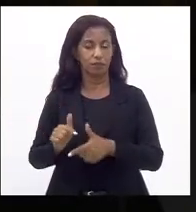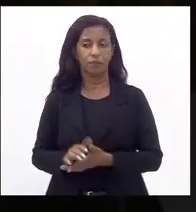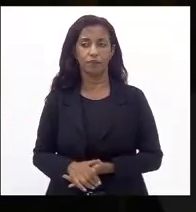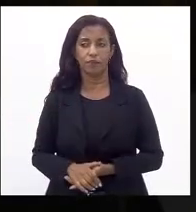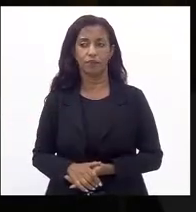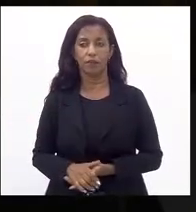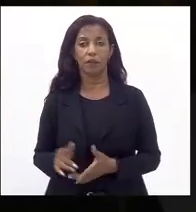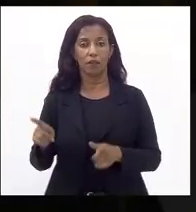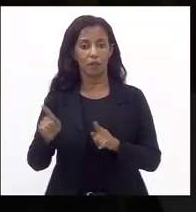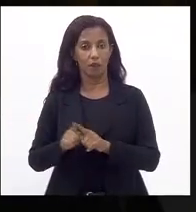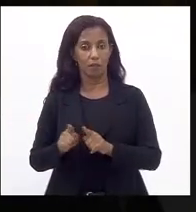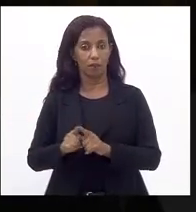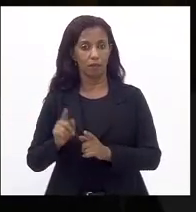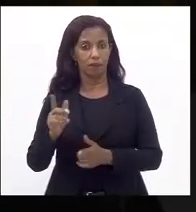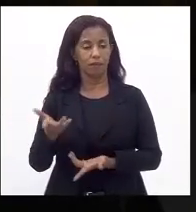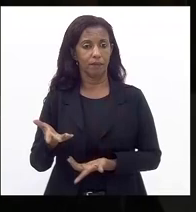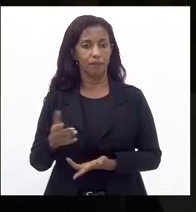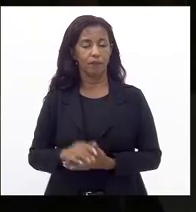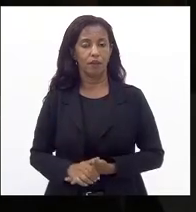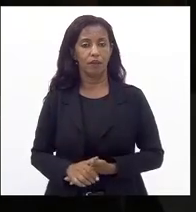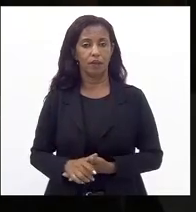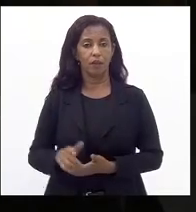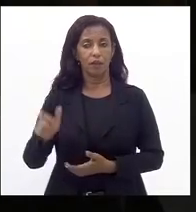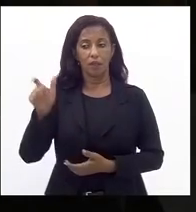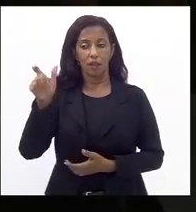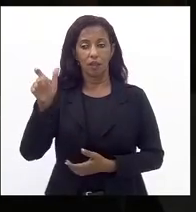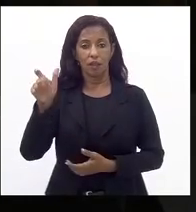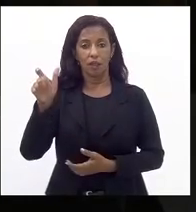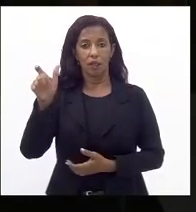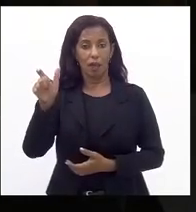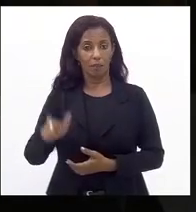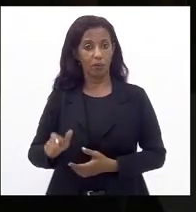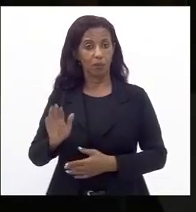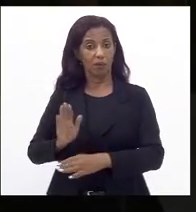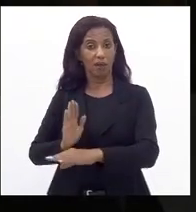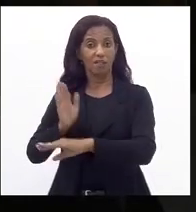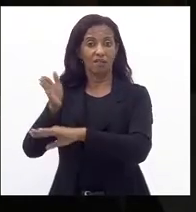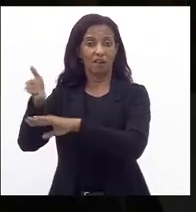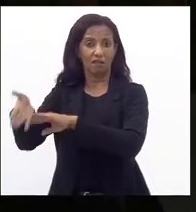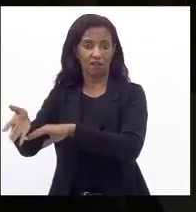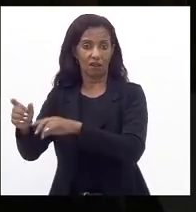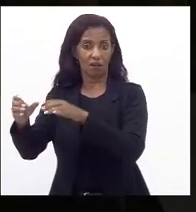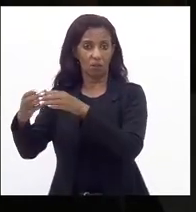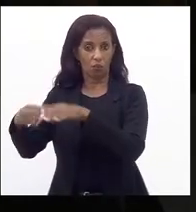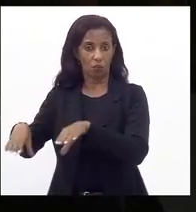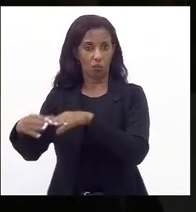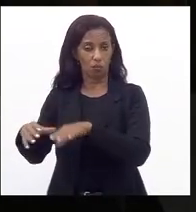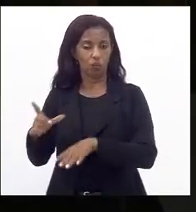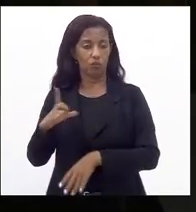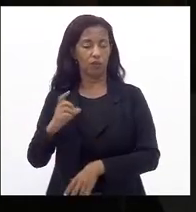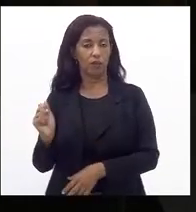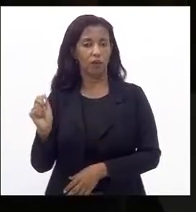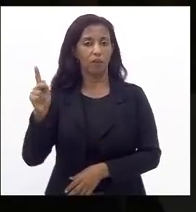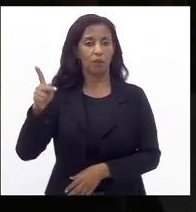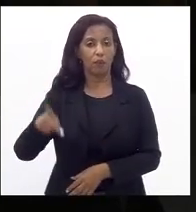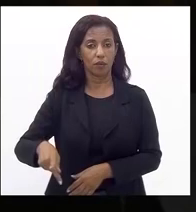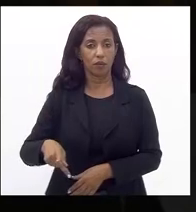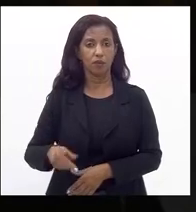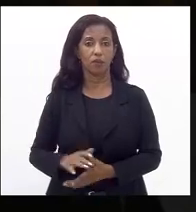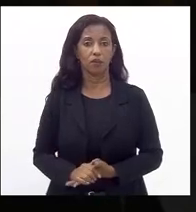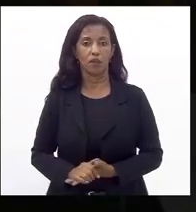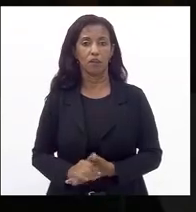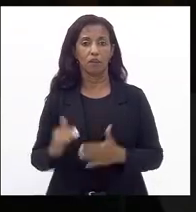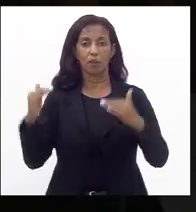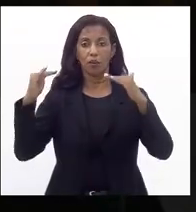e cabe destacar que os servidores que ainda vão entrar no estado do Rio de Janeiro eles vão ter uma aposentadoria de taco